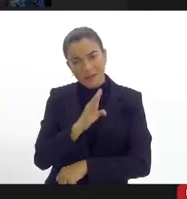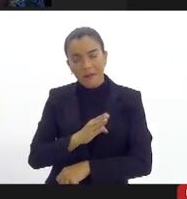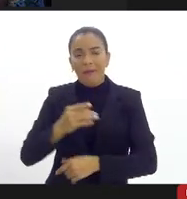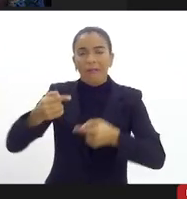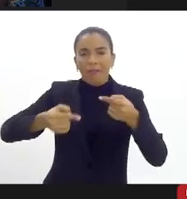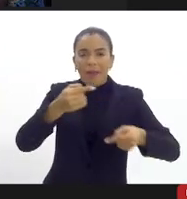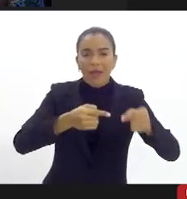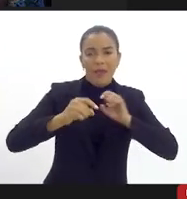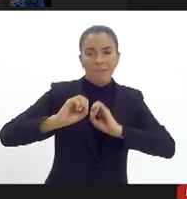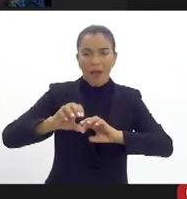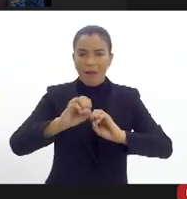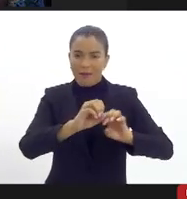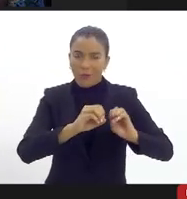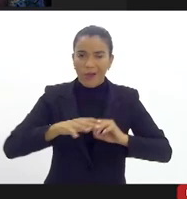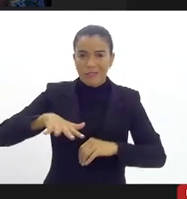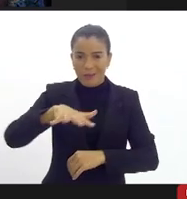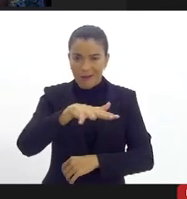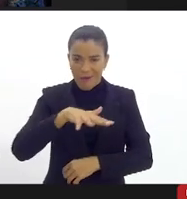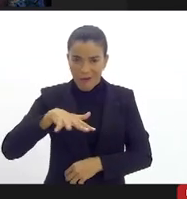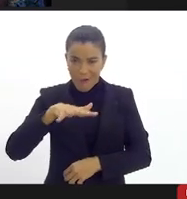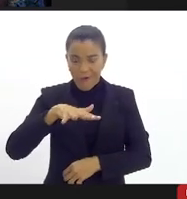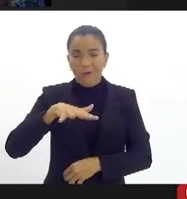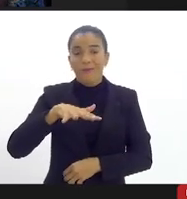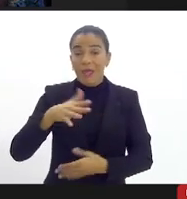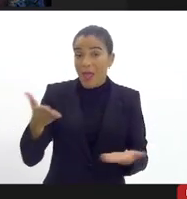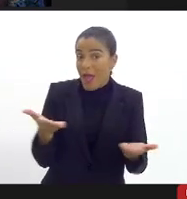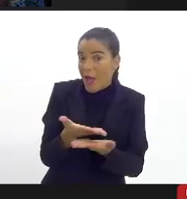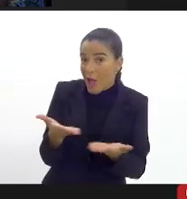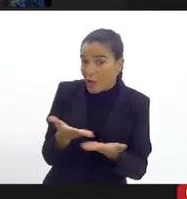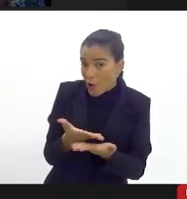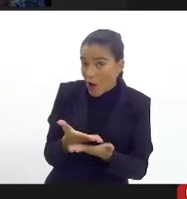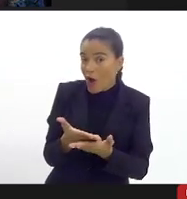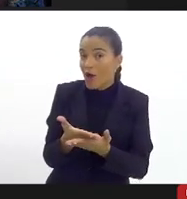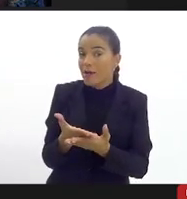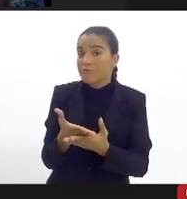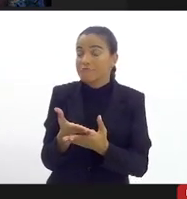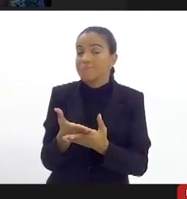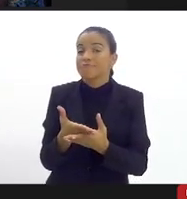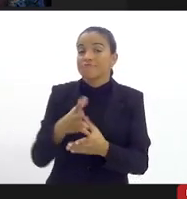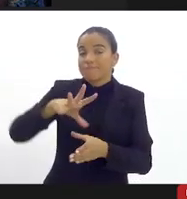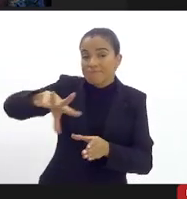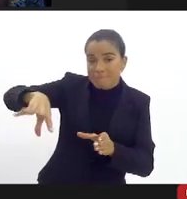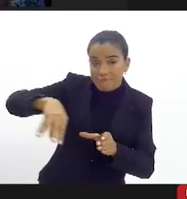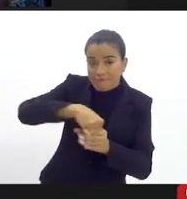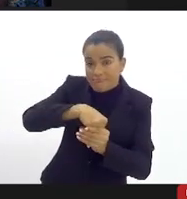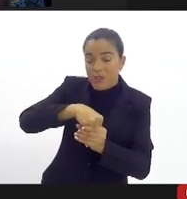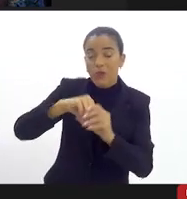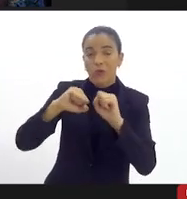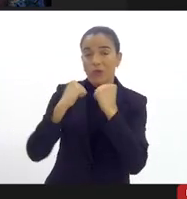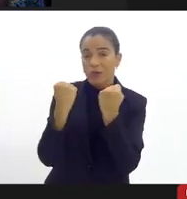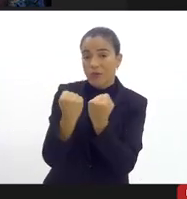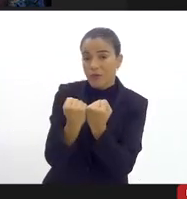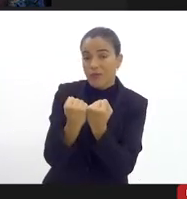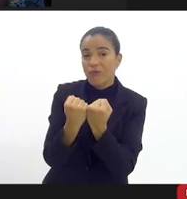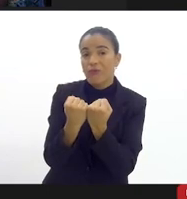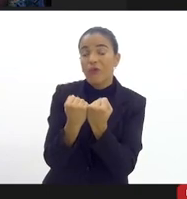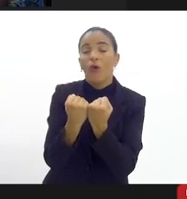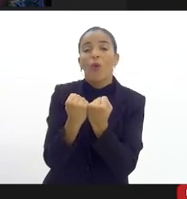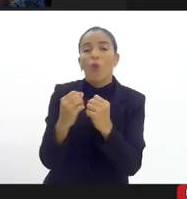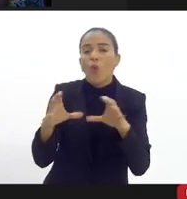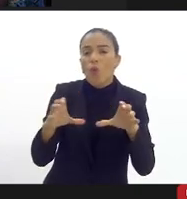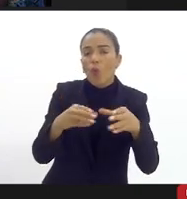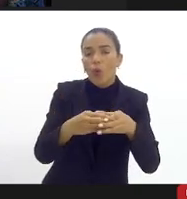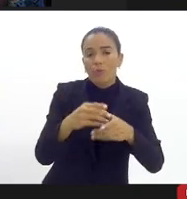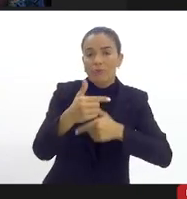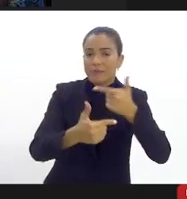educação e agora nós constituímos no ambiente do fórum é grupos de